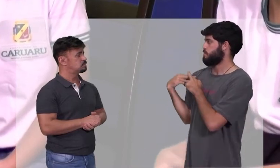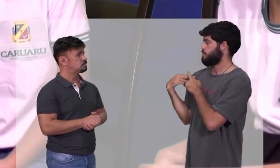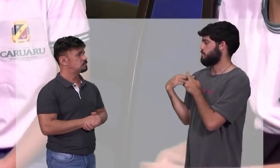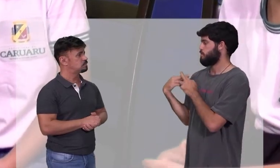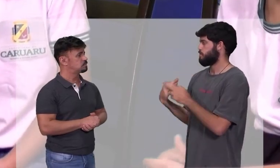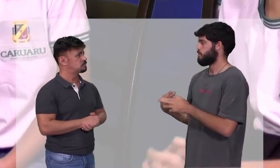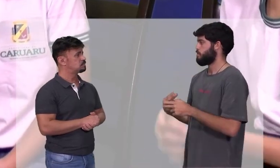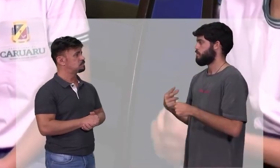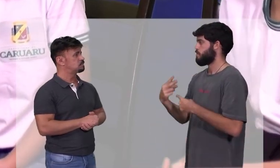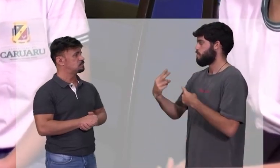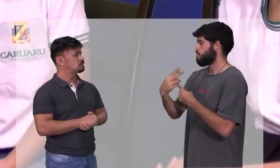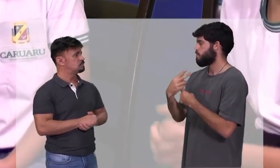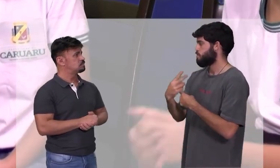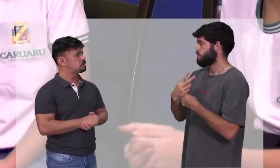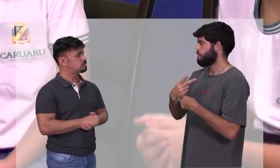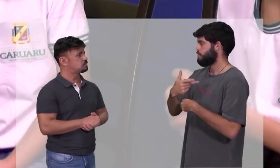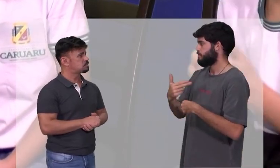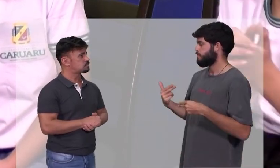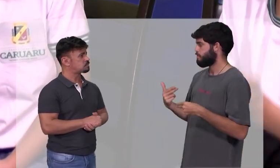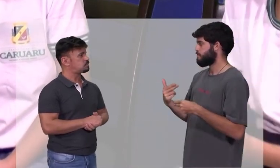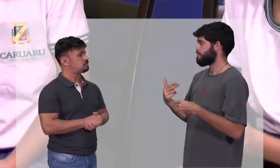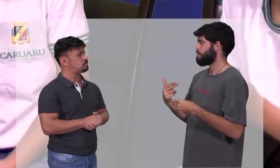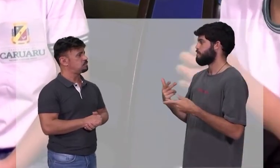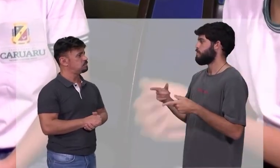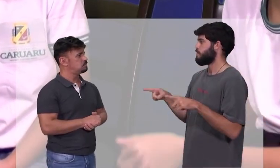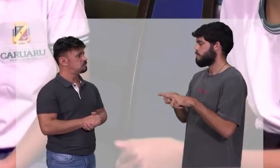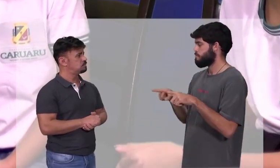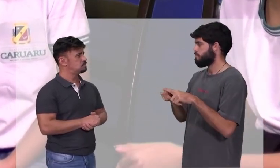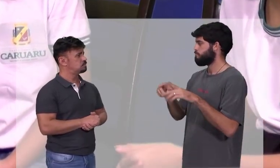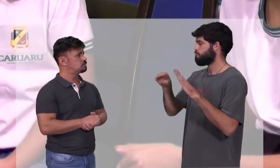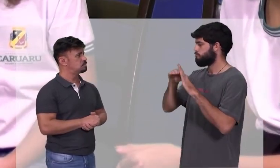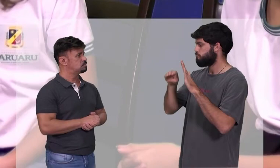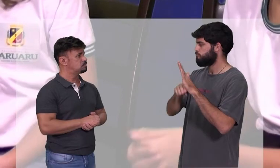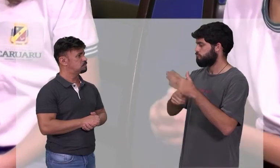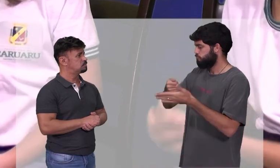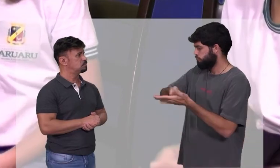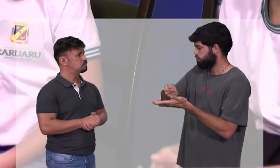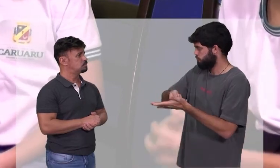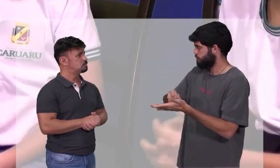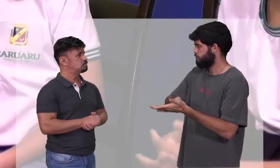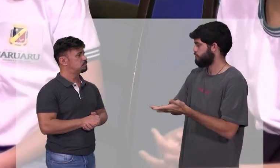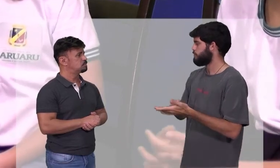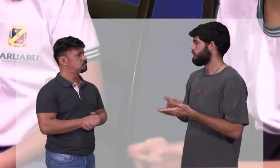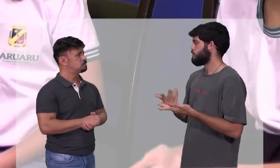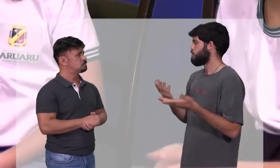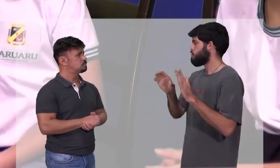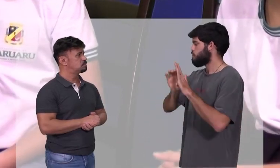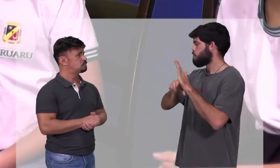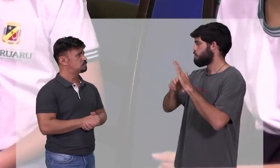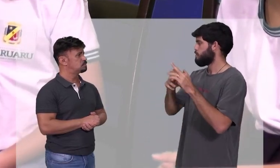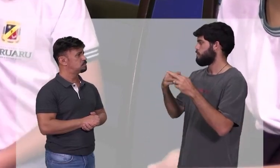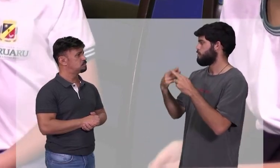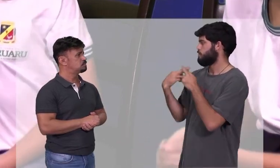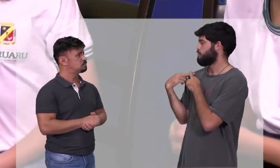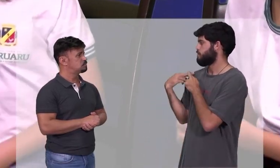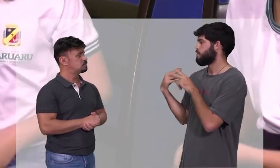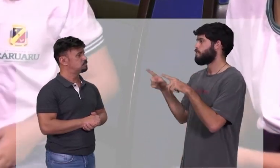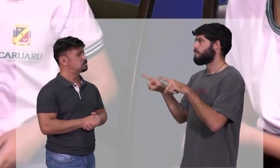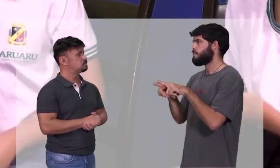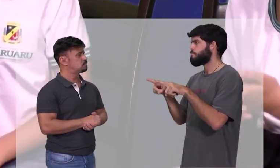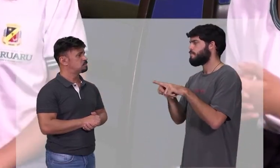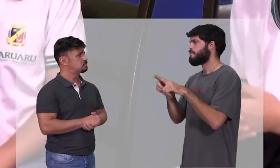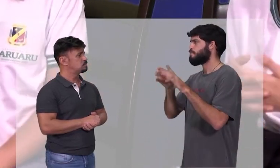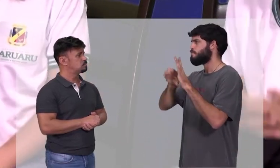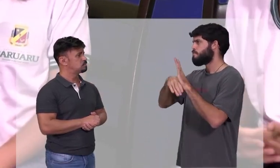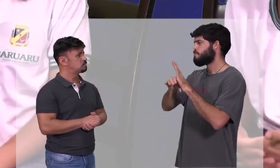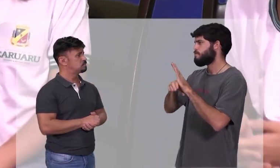responsabilidade é simplesmente cuidar das coisas, de você e dos seus deveres. Ou seja, o conceito de responsabilidade é o conceito